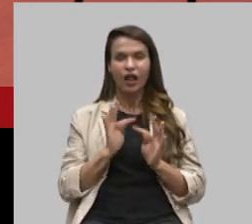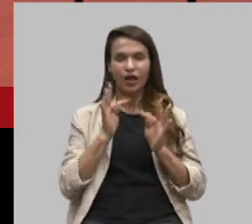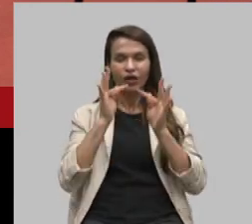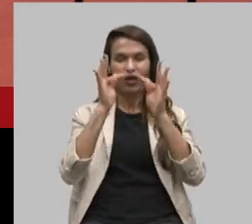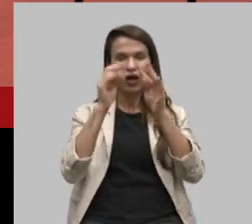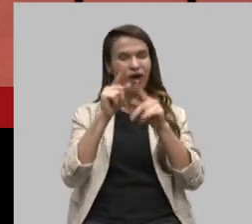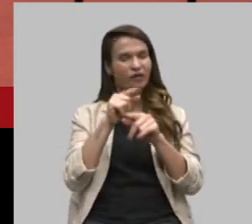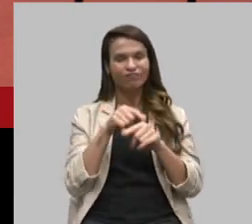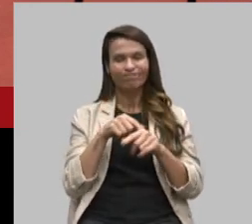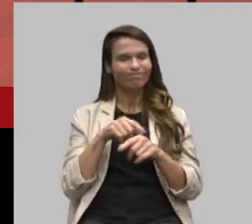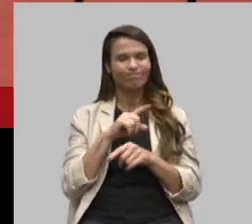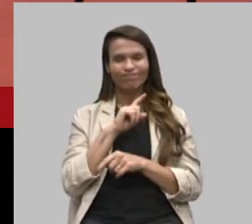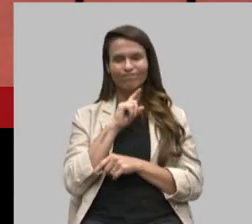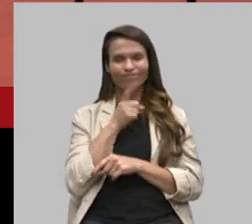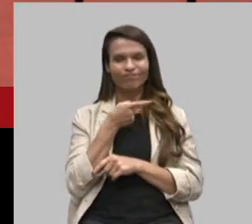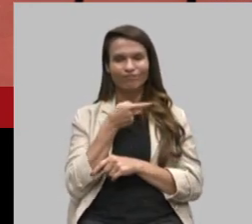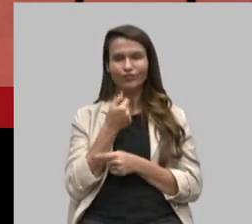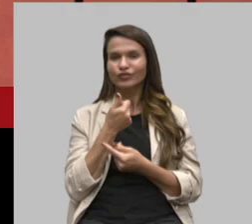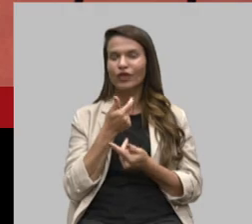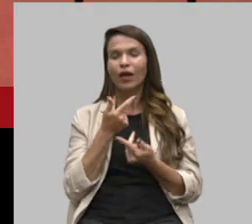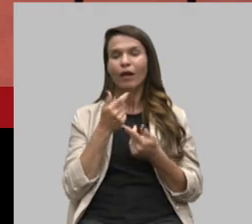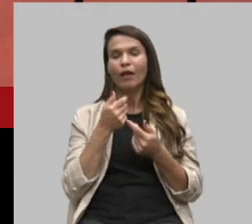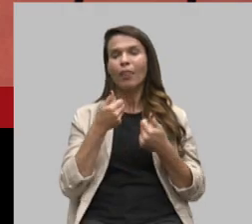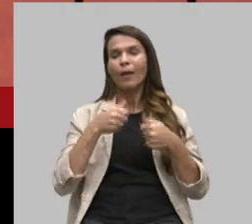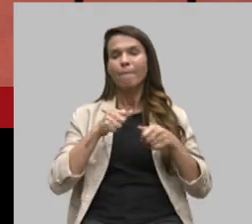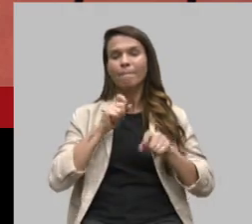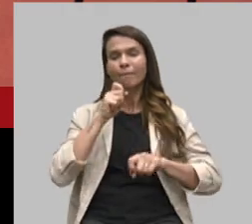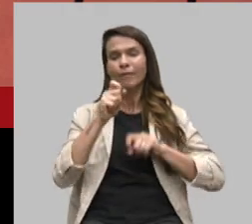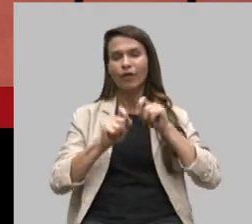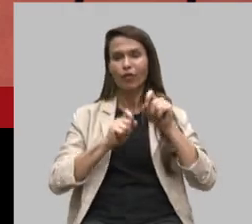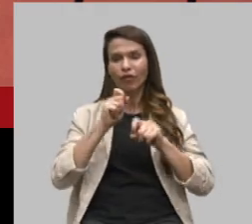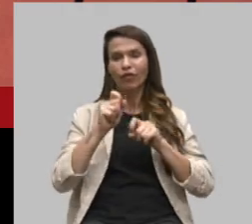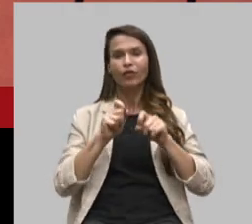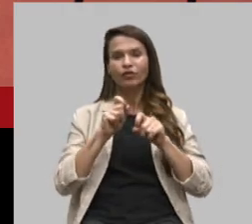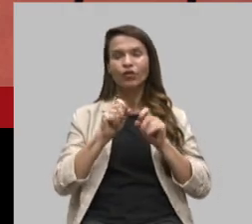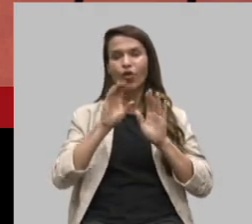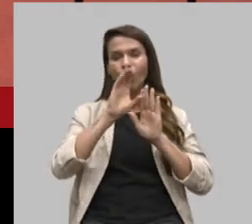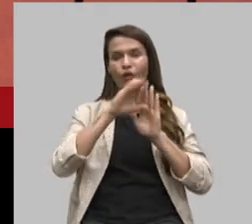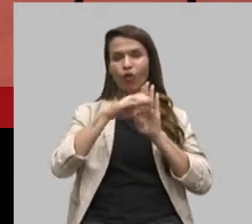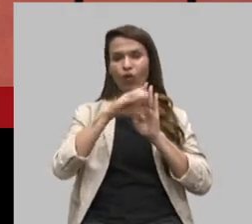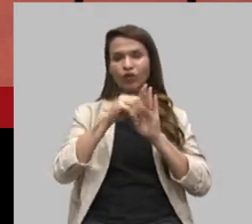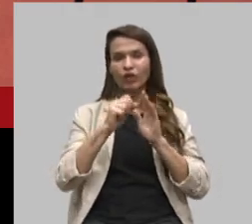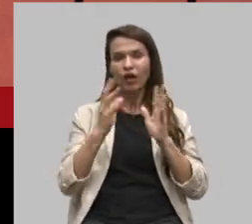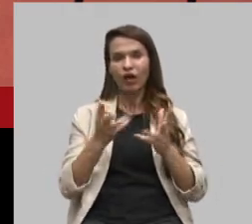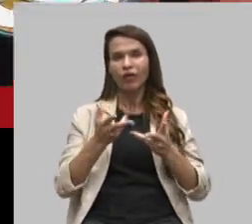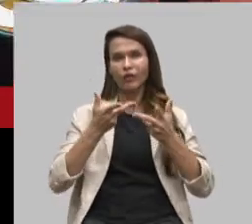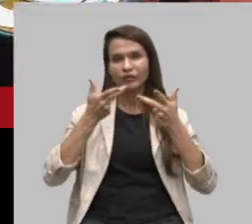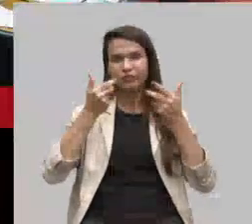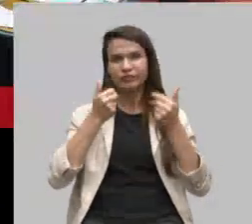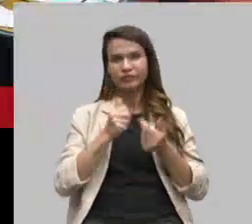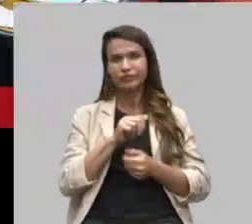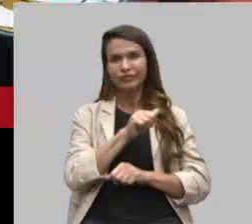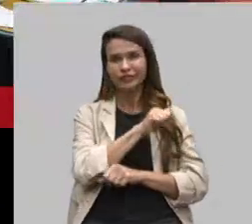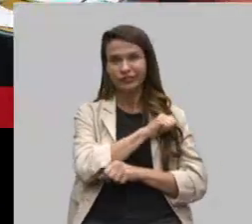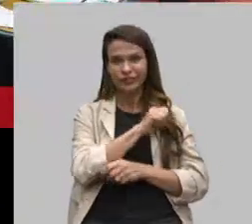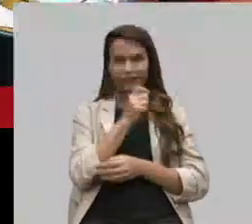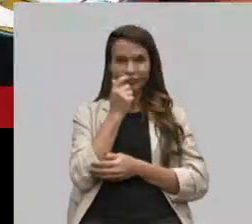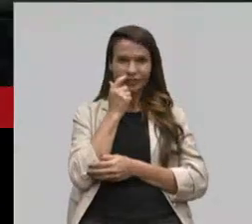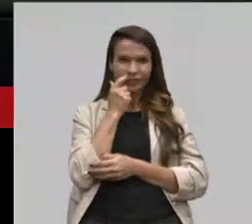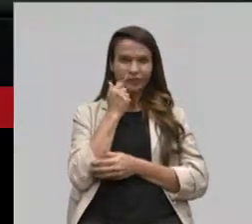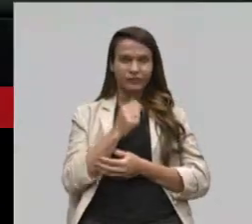inviável depende da capacidade e do conceito e da qualidade do obrigado muito obrigado